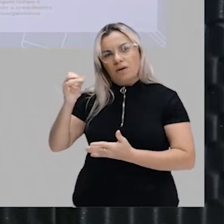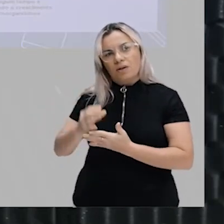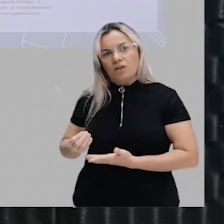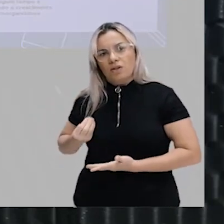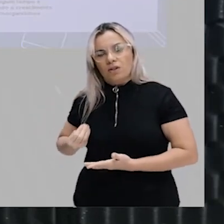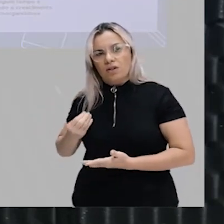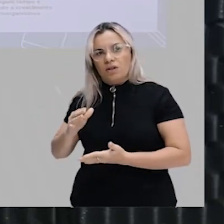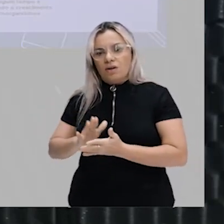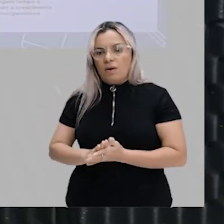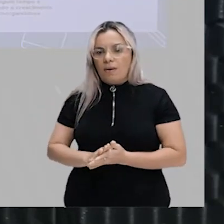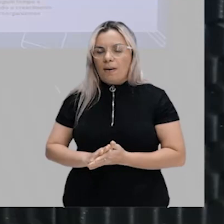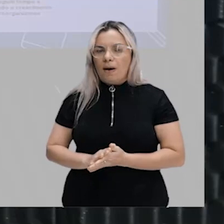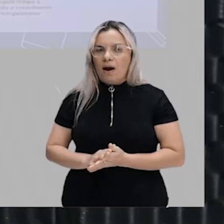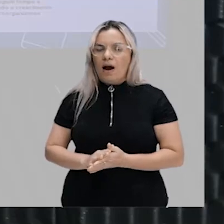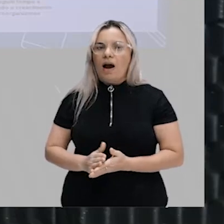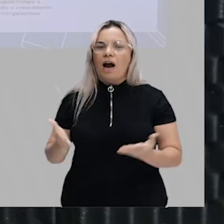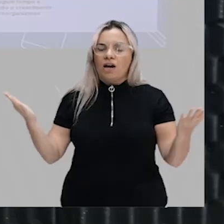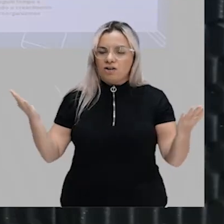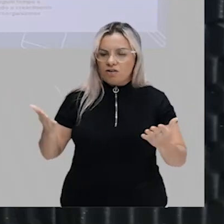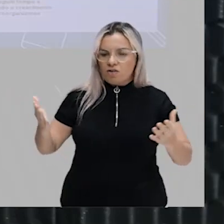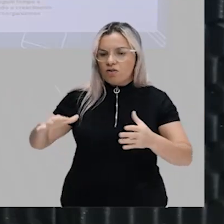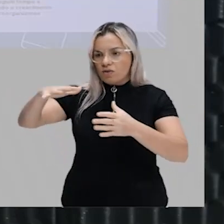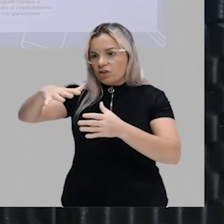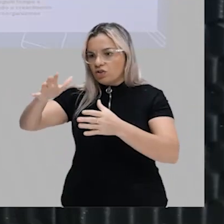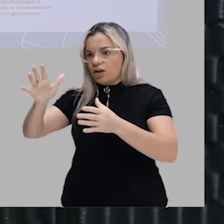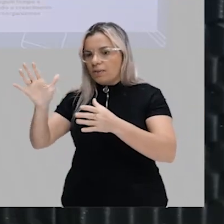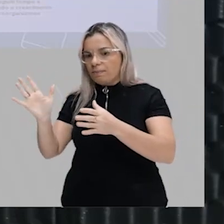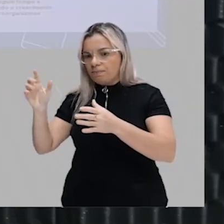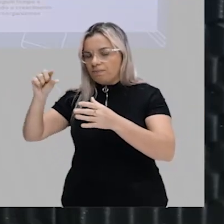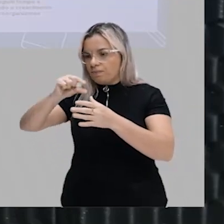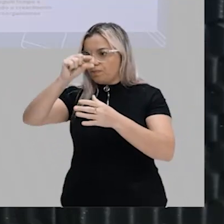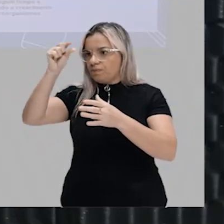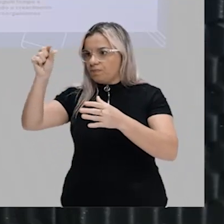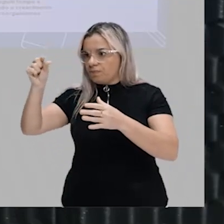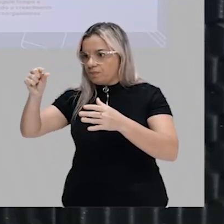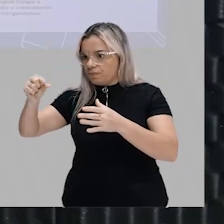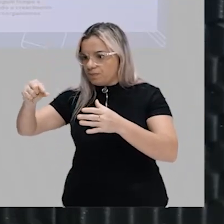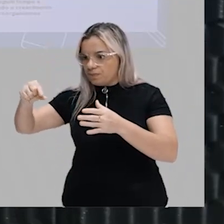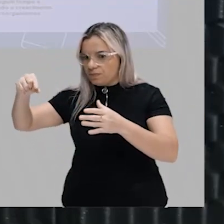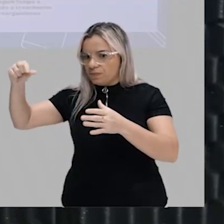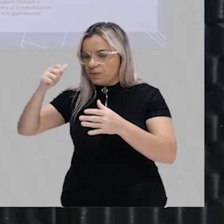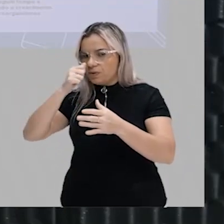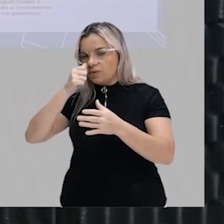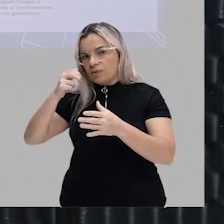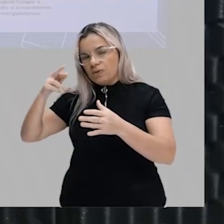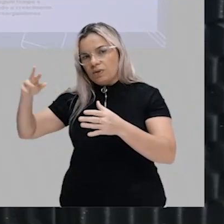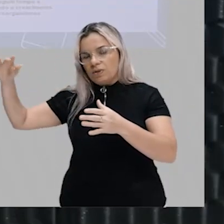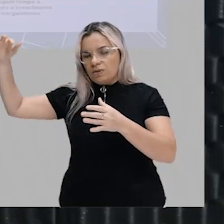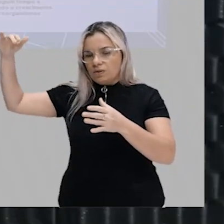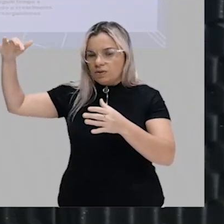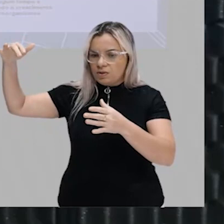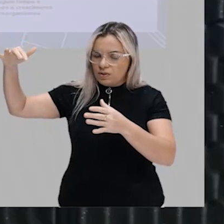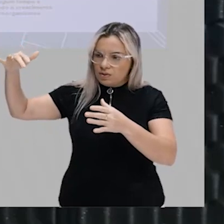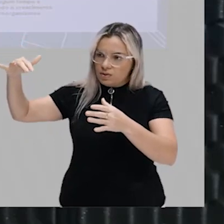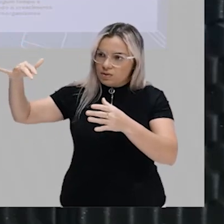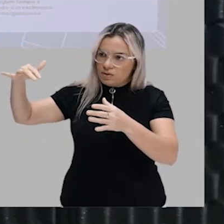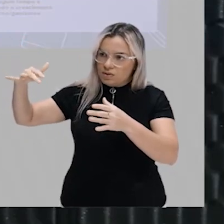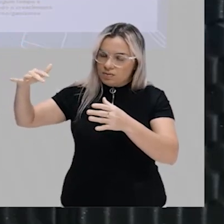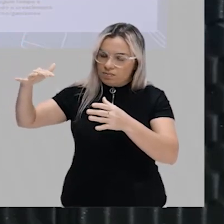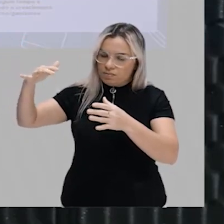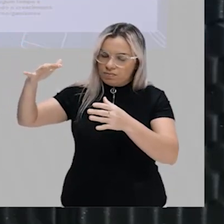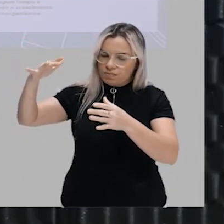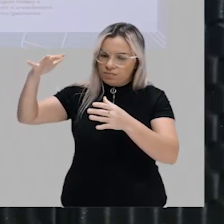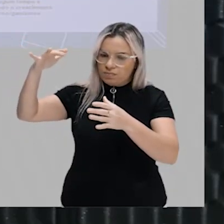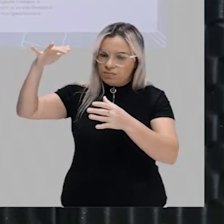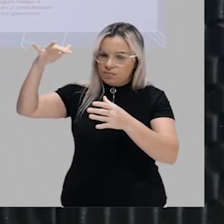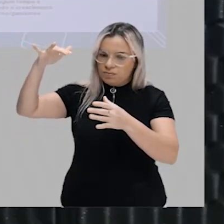eu vou deixar aberto o tubo. Ele deixou o tubo aberto, permitiu que o ar pudesse entrar, só que o ar entrava